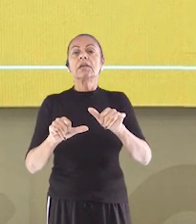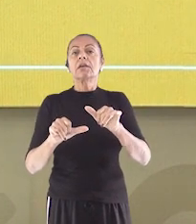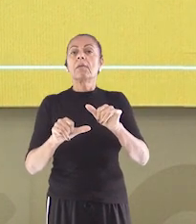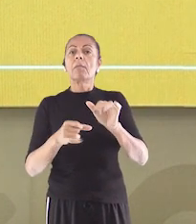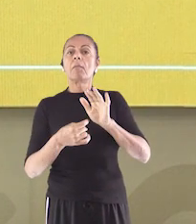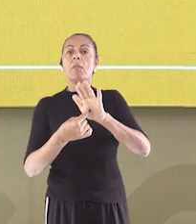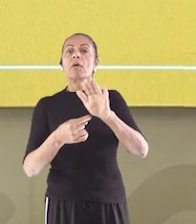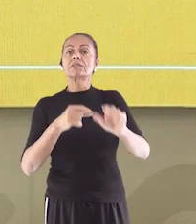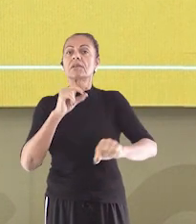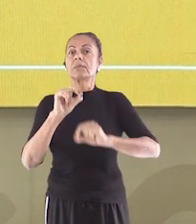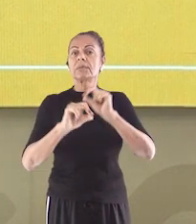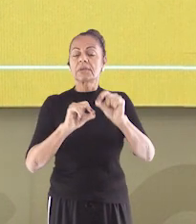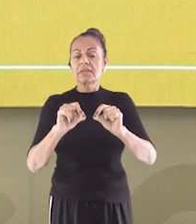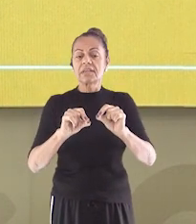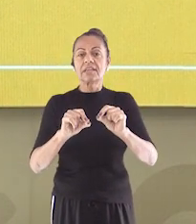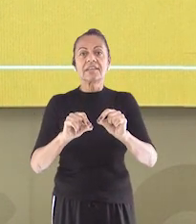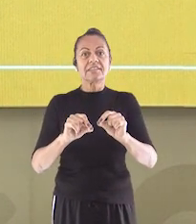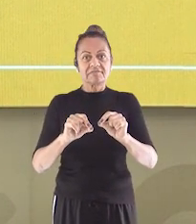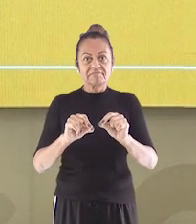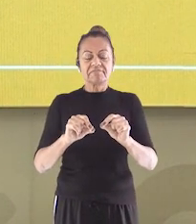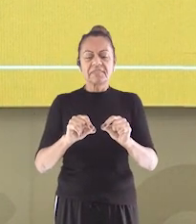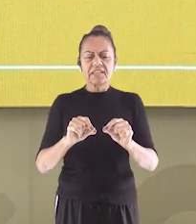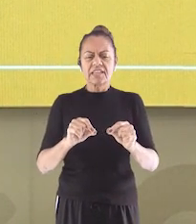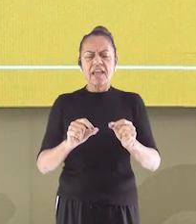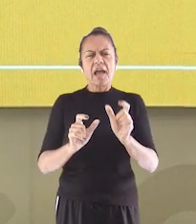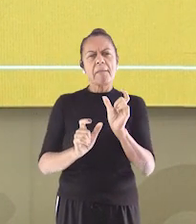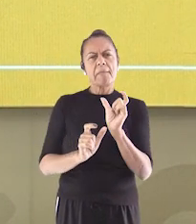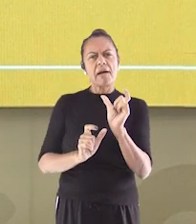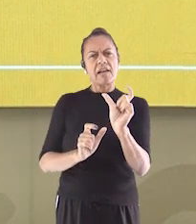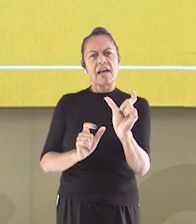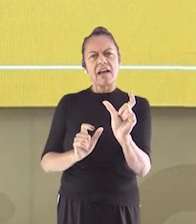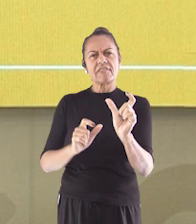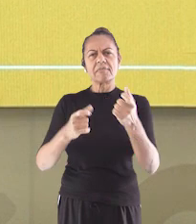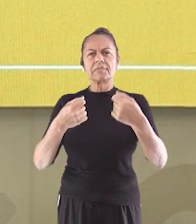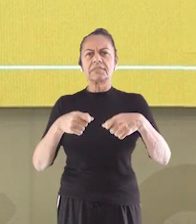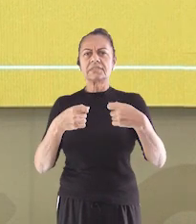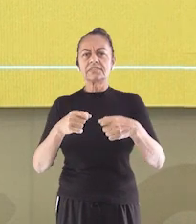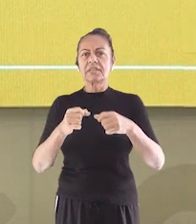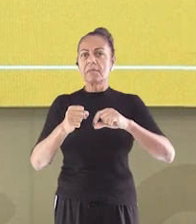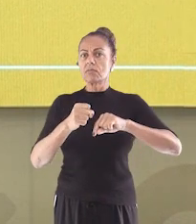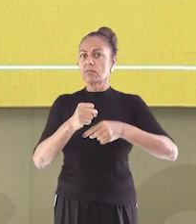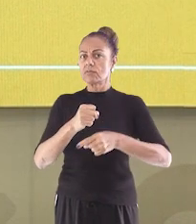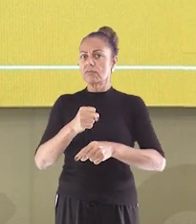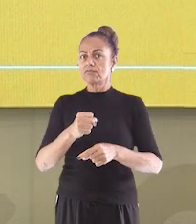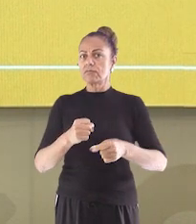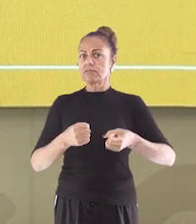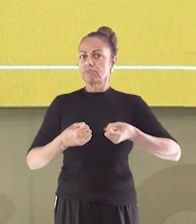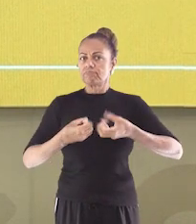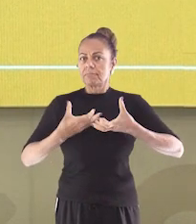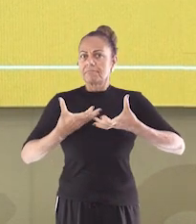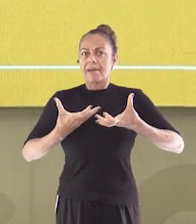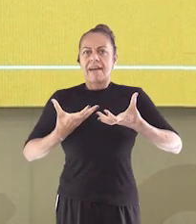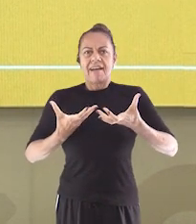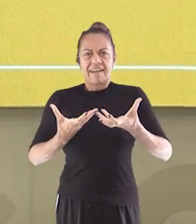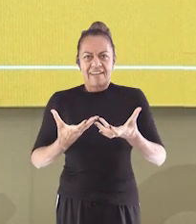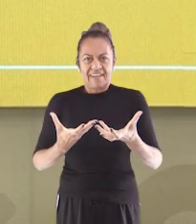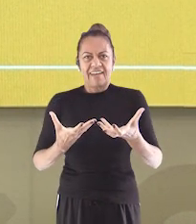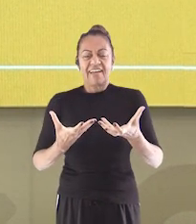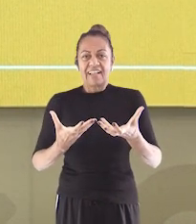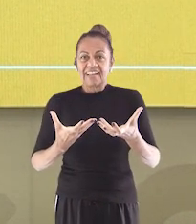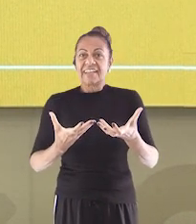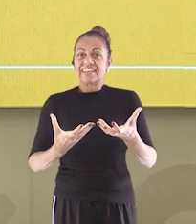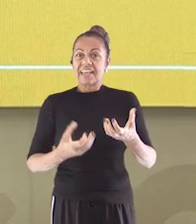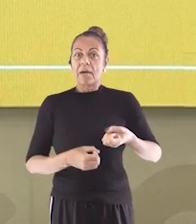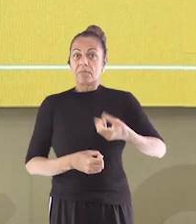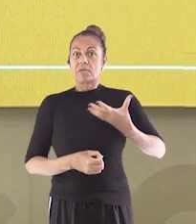seria emocionar o leitor, elas precisam ser profundas, ousadas. E mais, que na poesia a